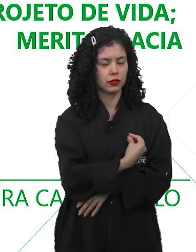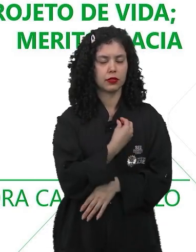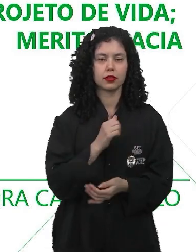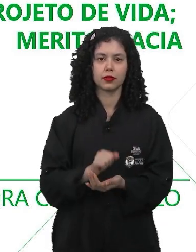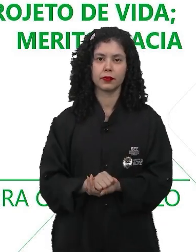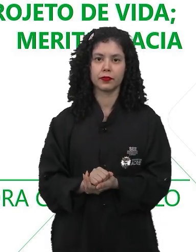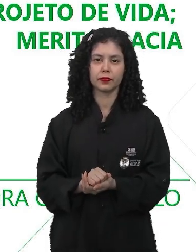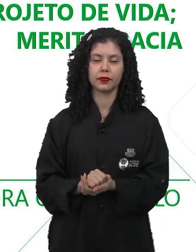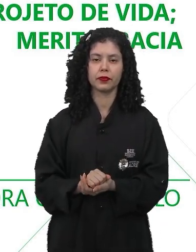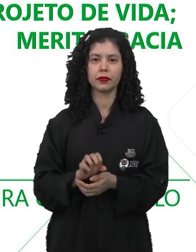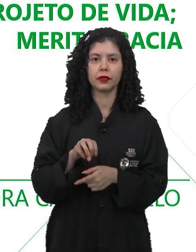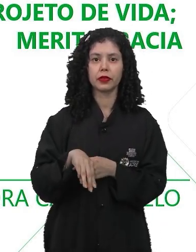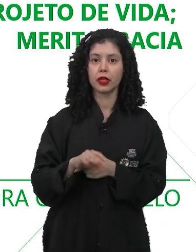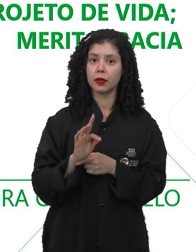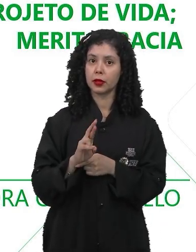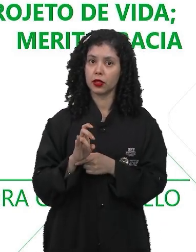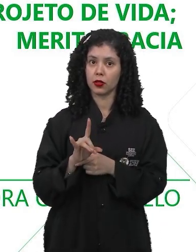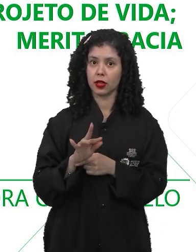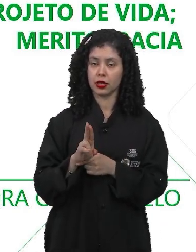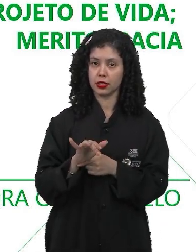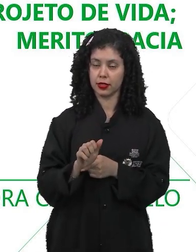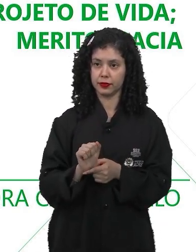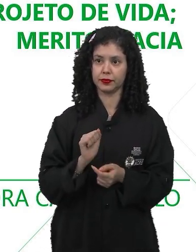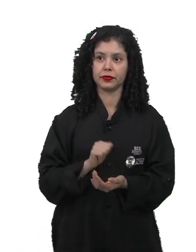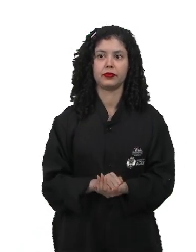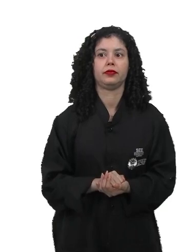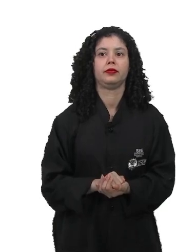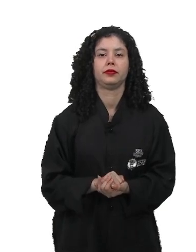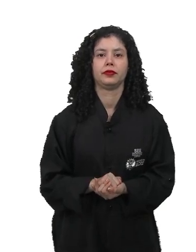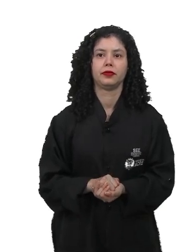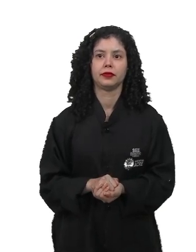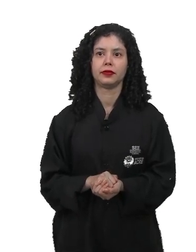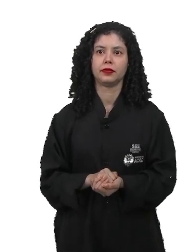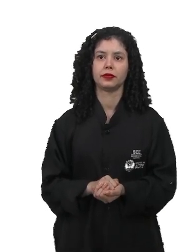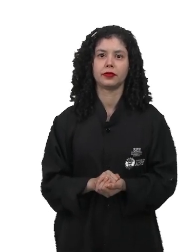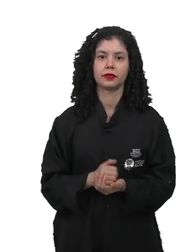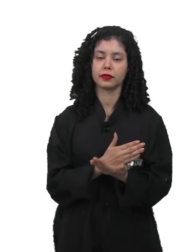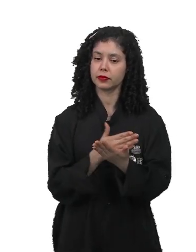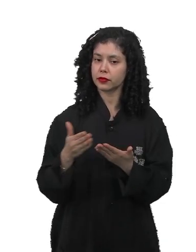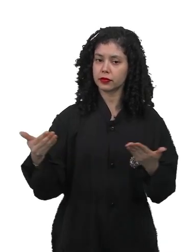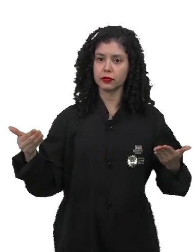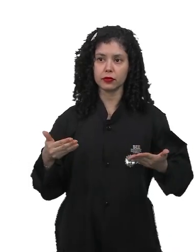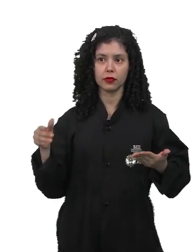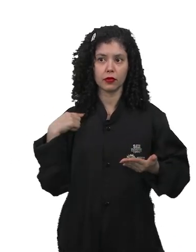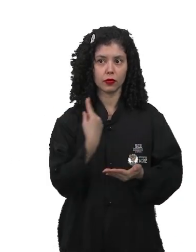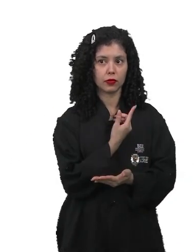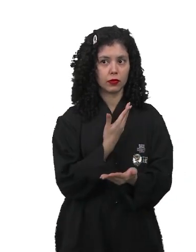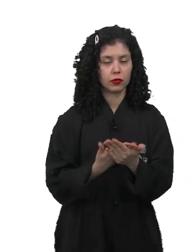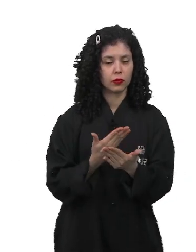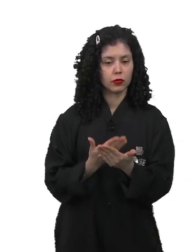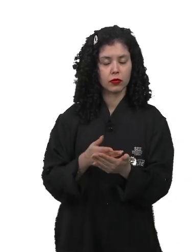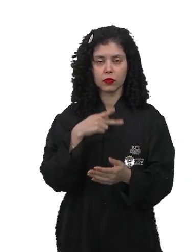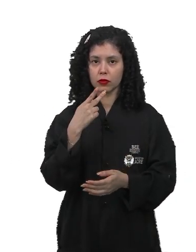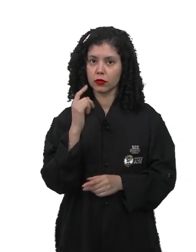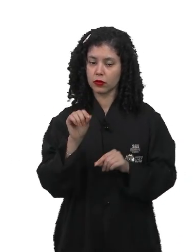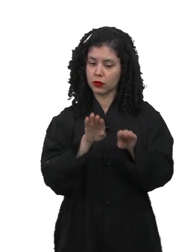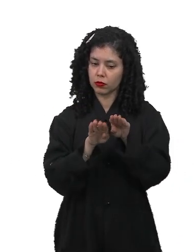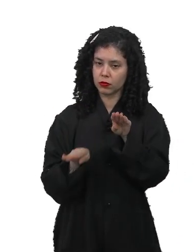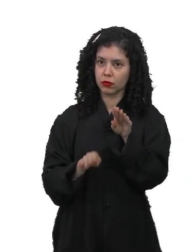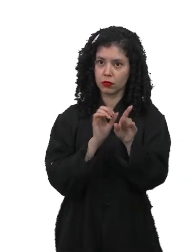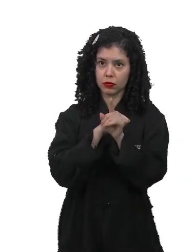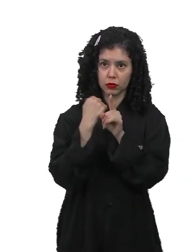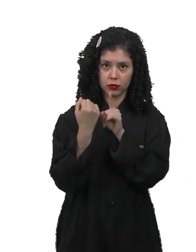Projeto de Vida, meritocracia. Vamos iniciar nossa aula falando sobre